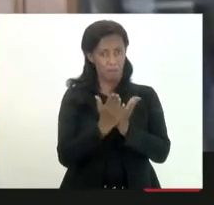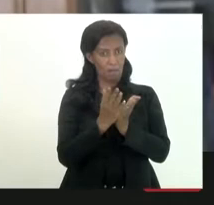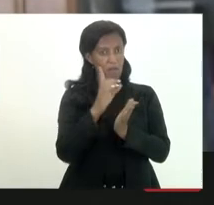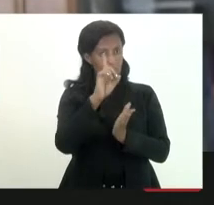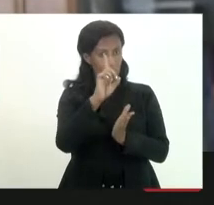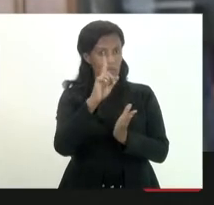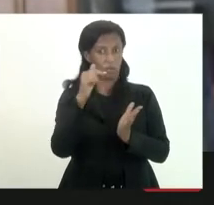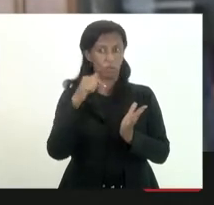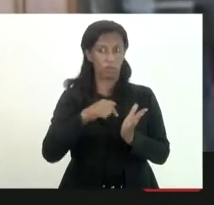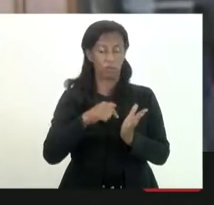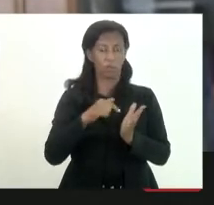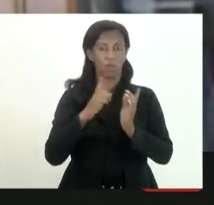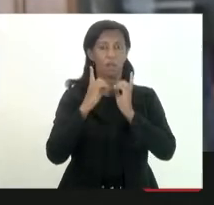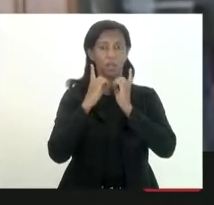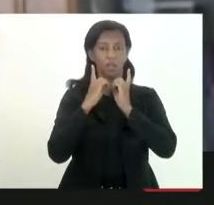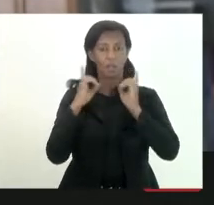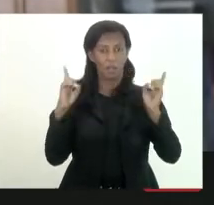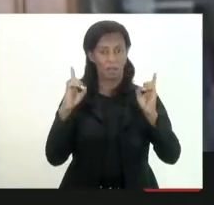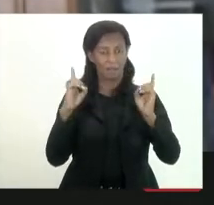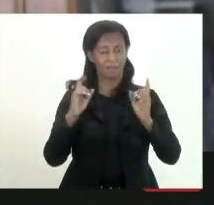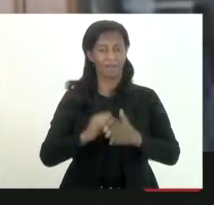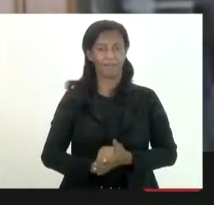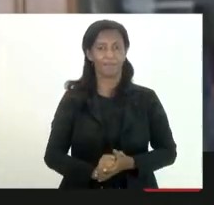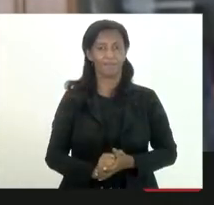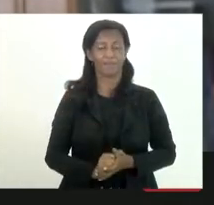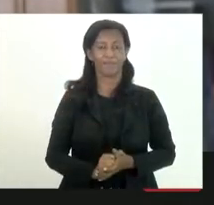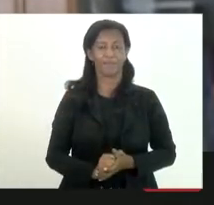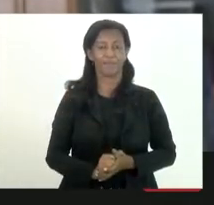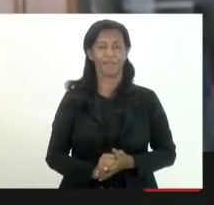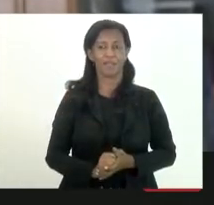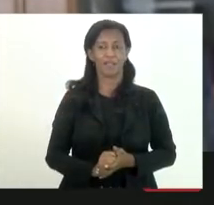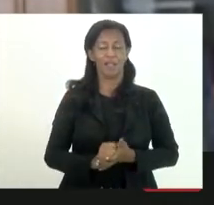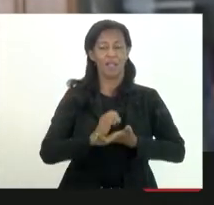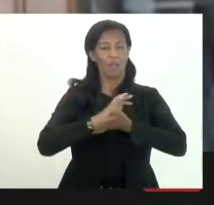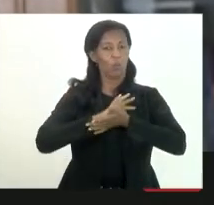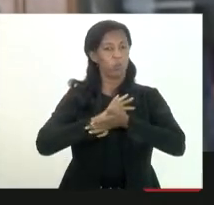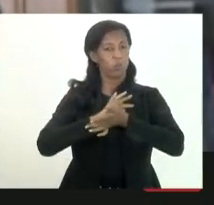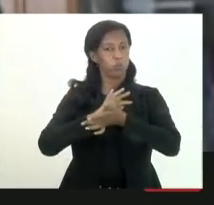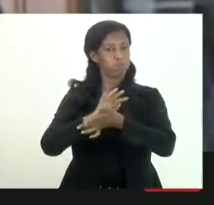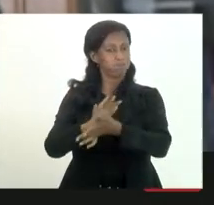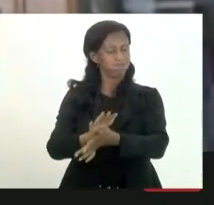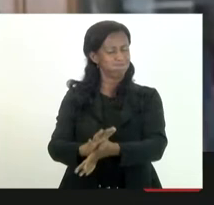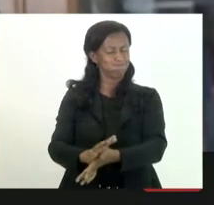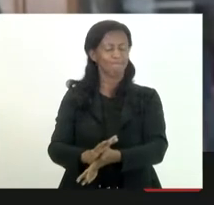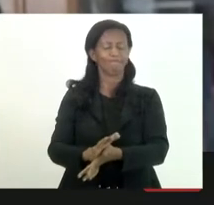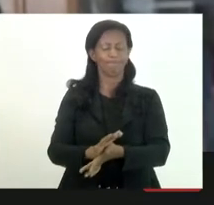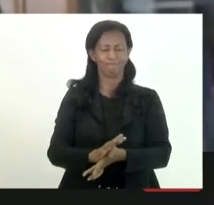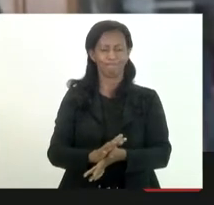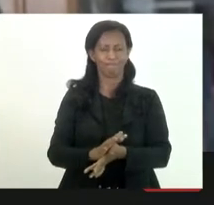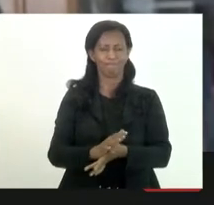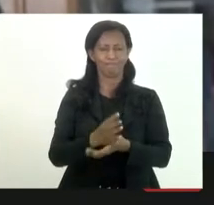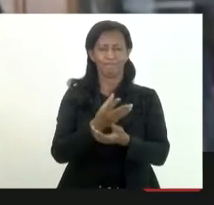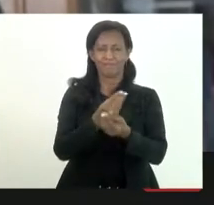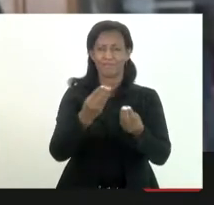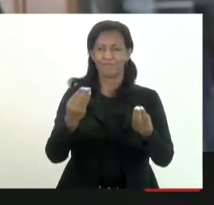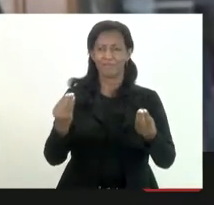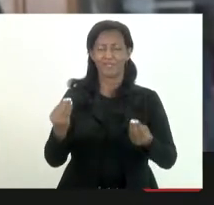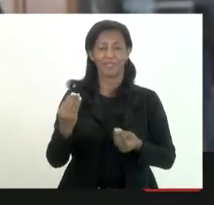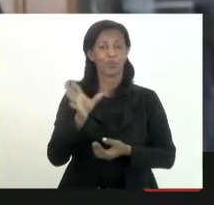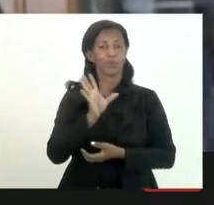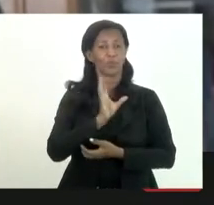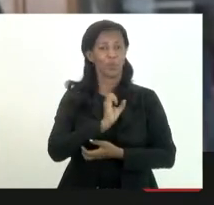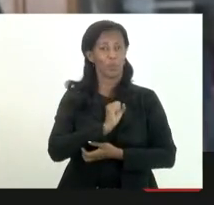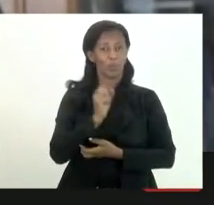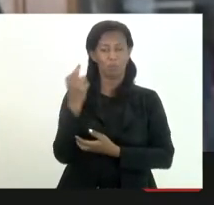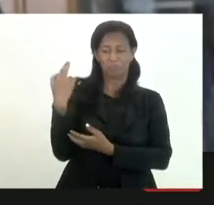Sagrada declara em relação à discriminação, tanto a grupos religiosos